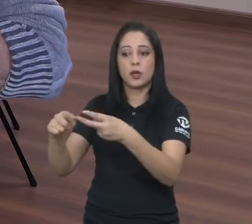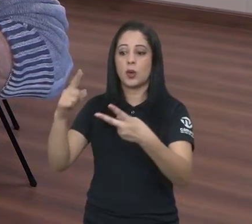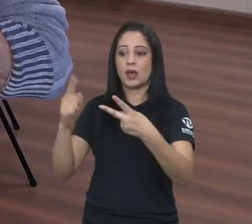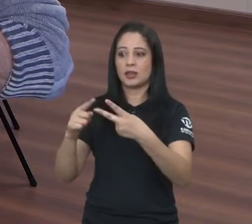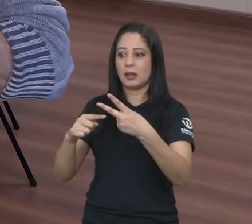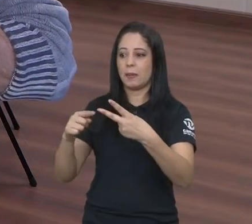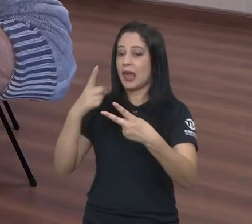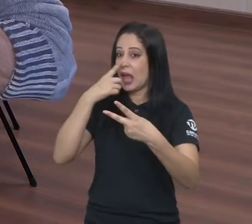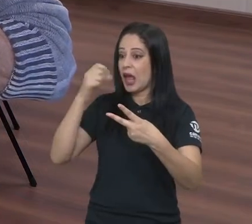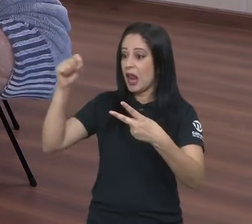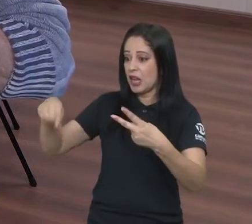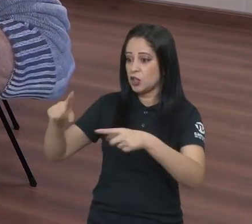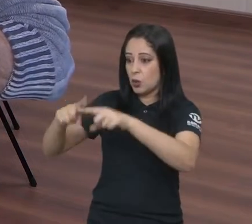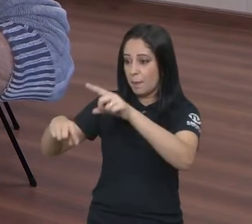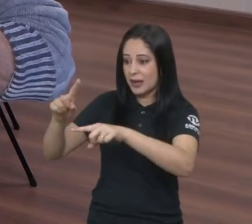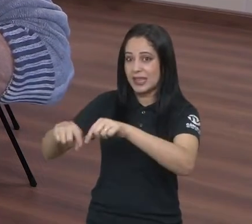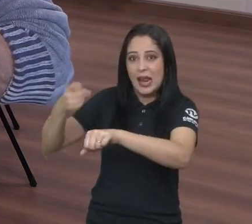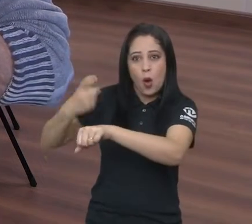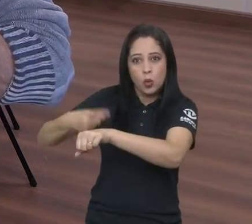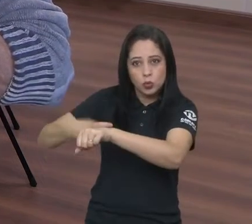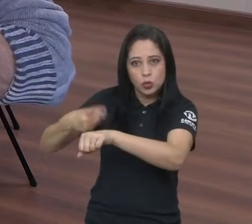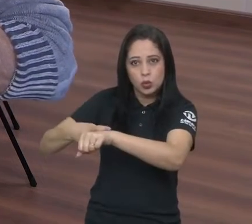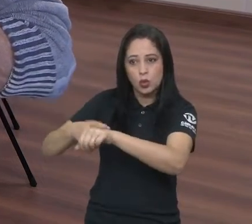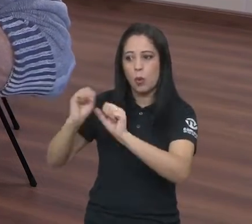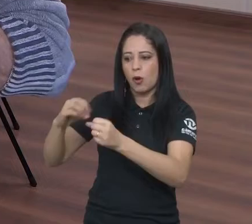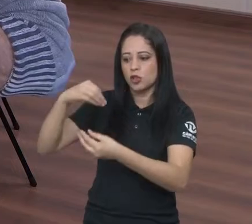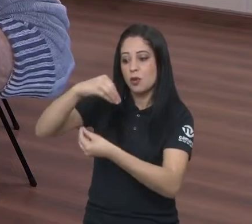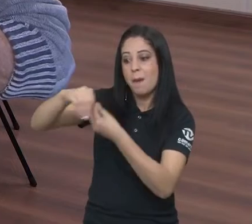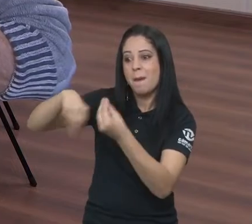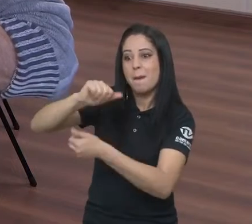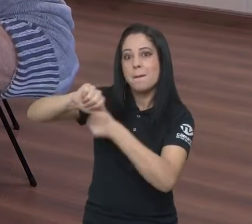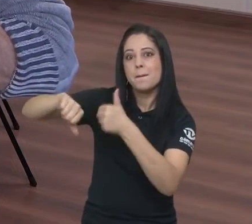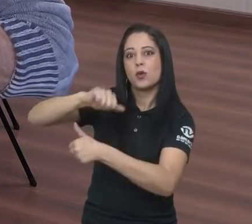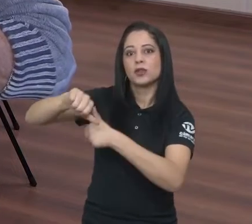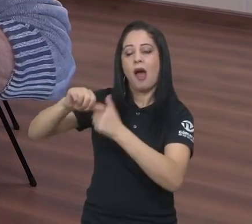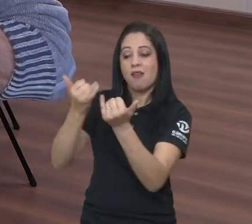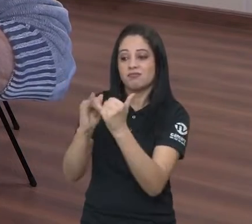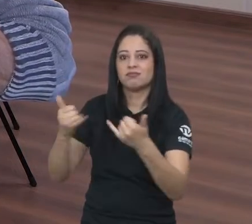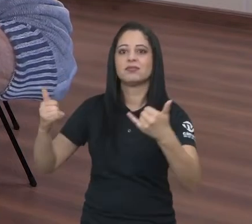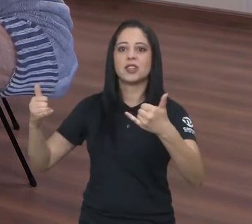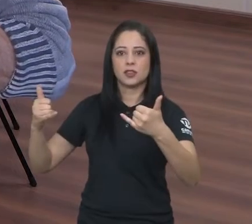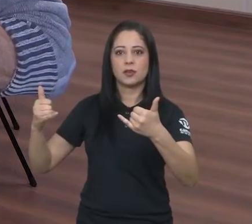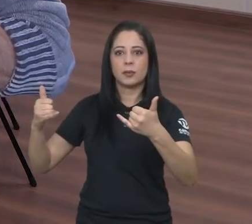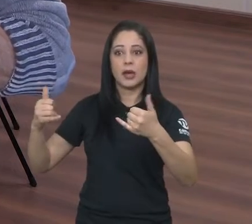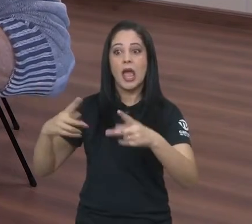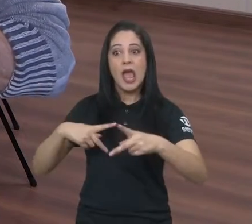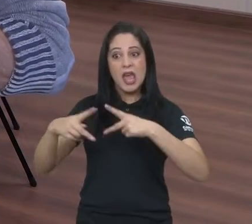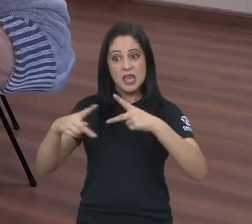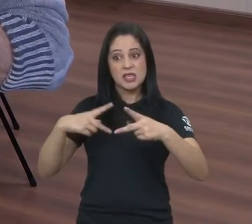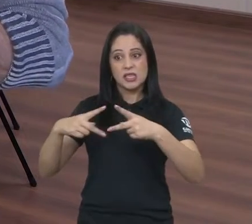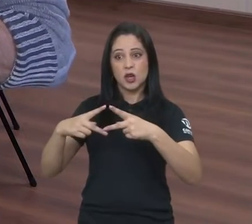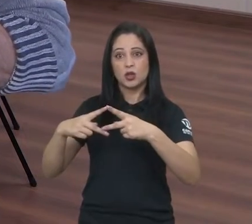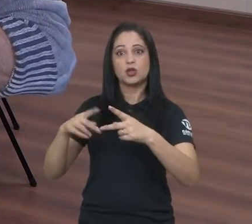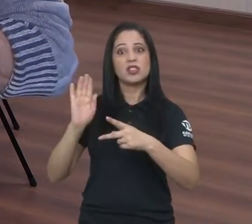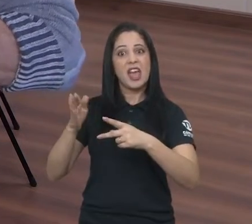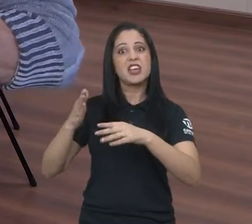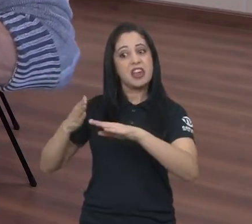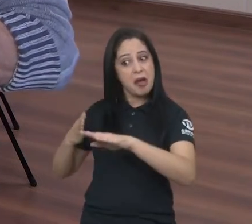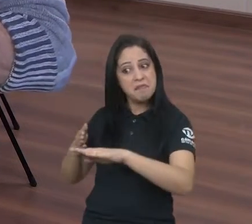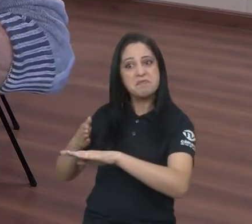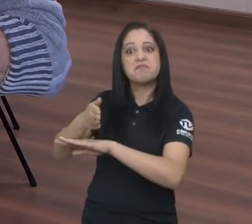geramos e, ao mesmo tempo, transformar esse resíduo não em lixo, mas num insumo que gera energia elétrica. E São José dos Campos está saindo na